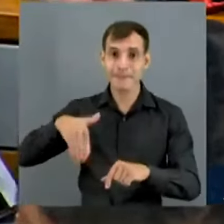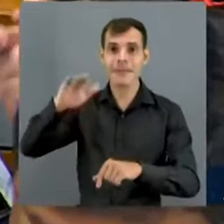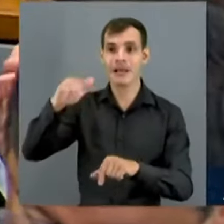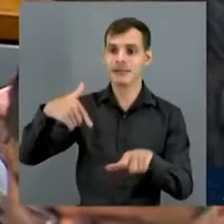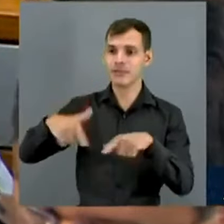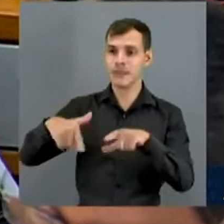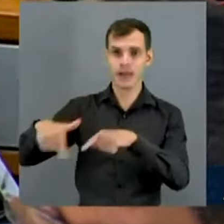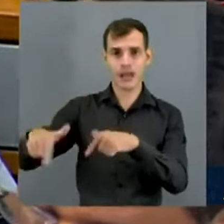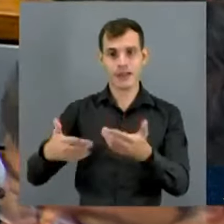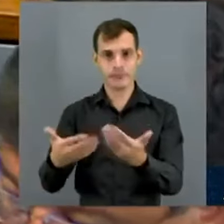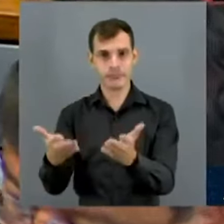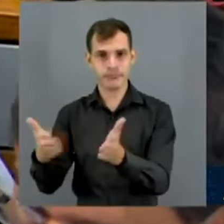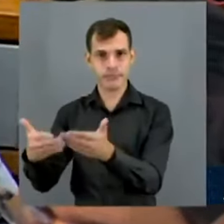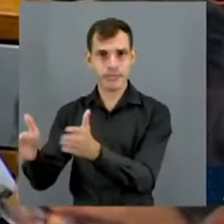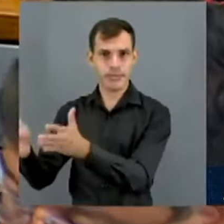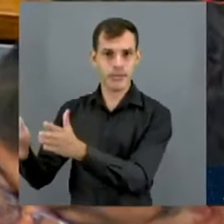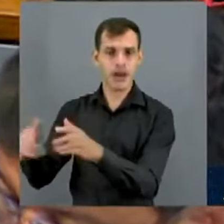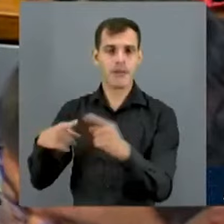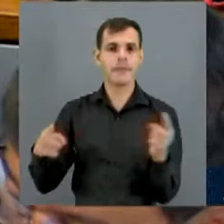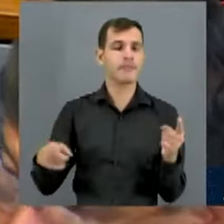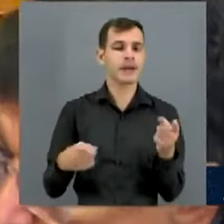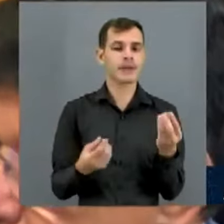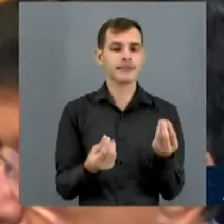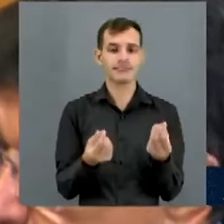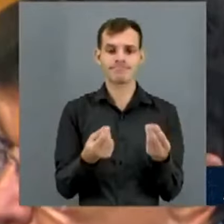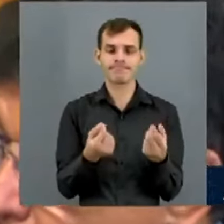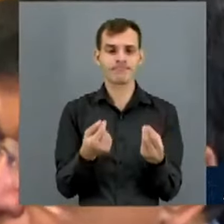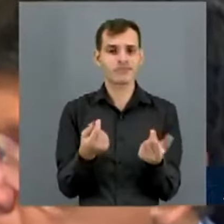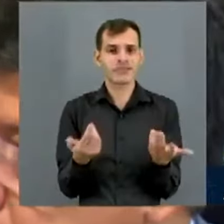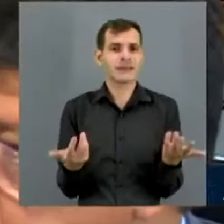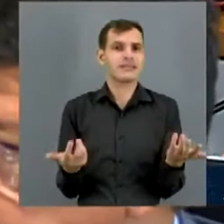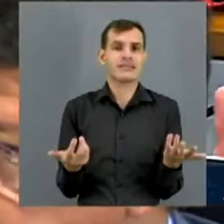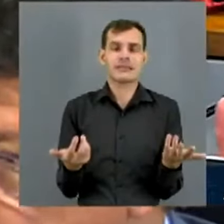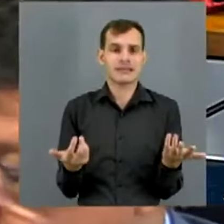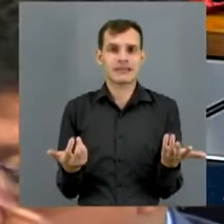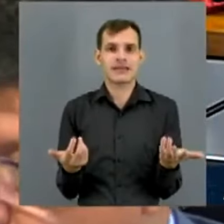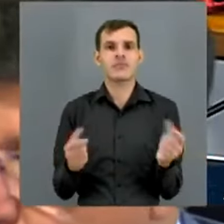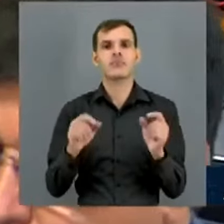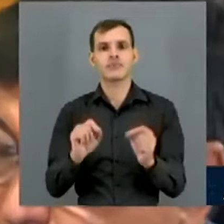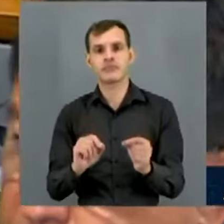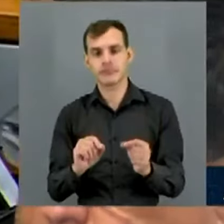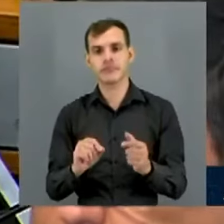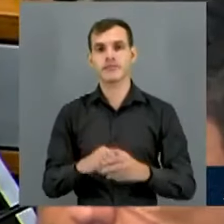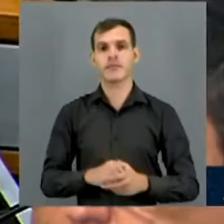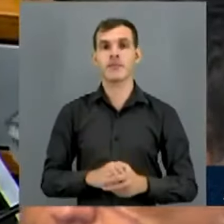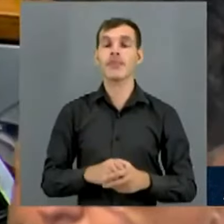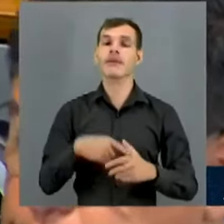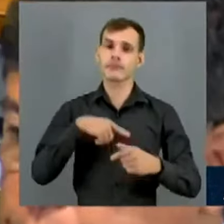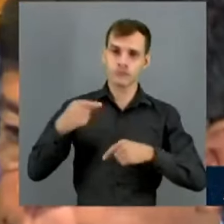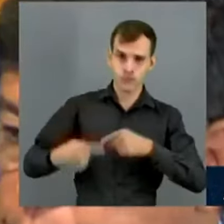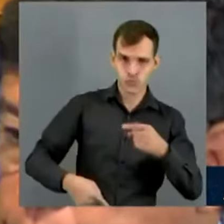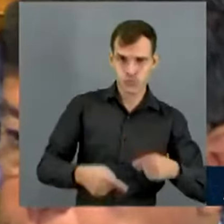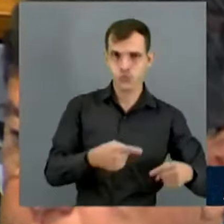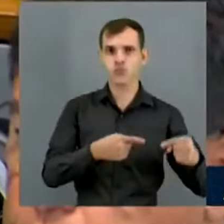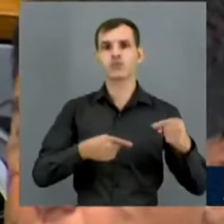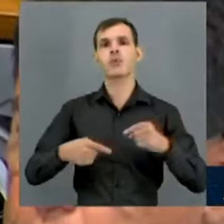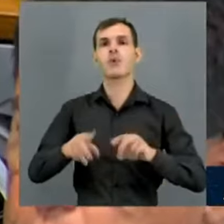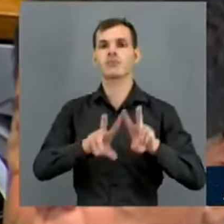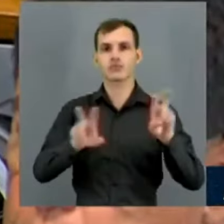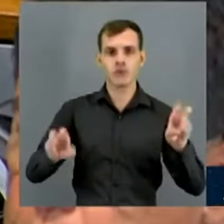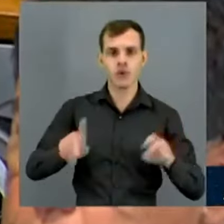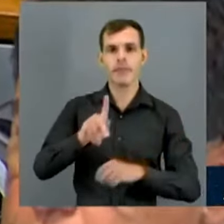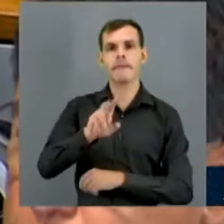famoso ganha-ganha. Obviamente que há toda uma discussão previdenciária sobre